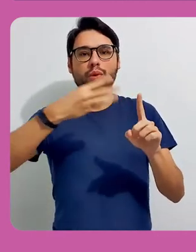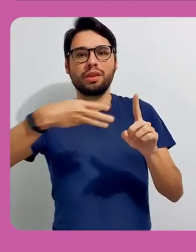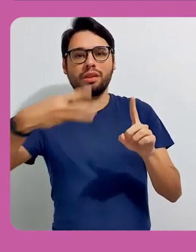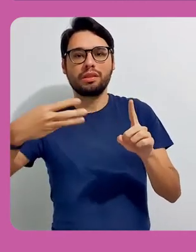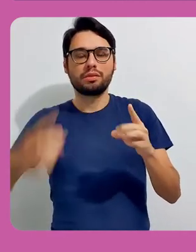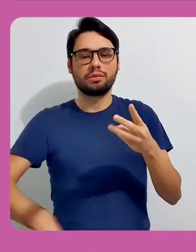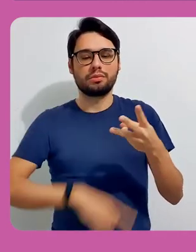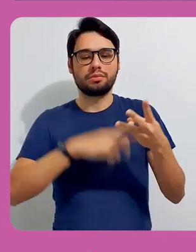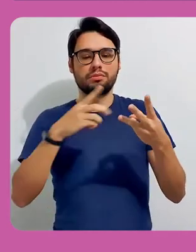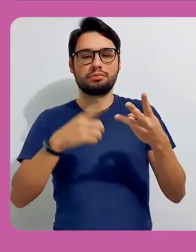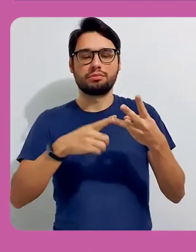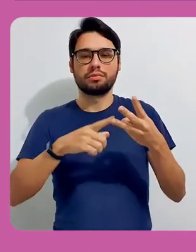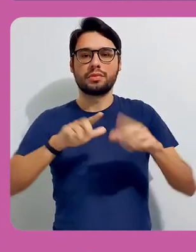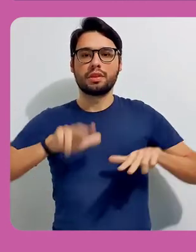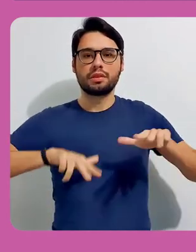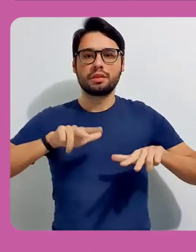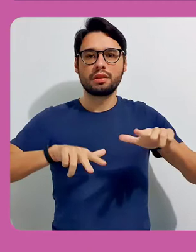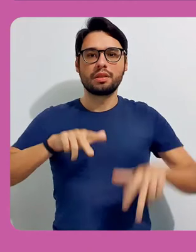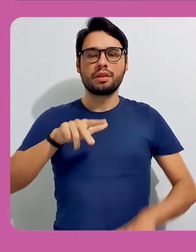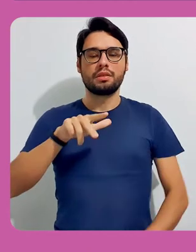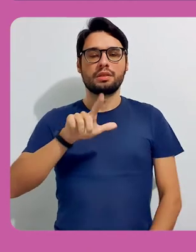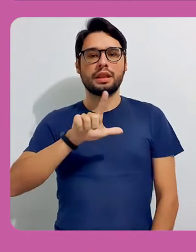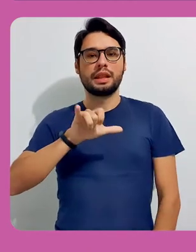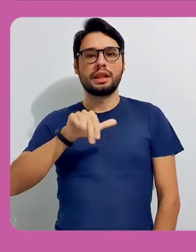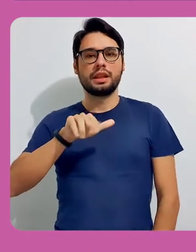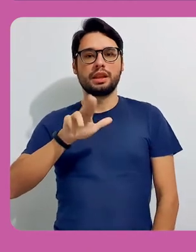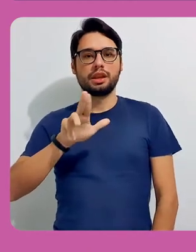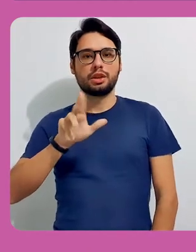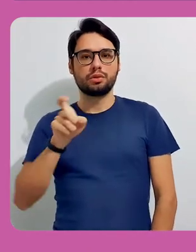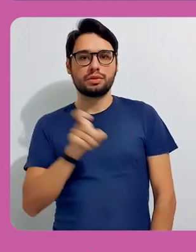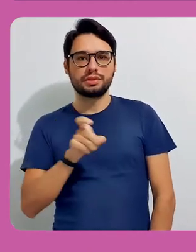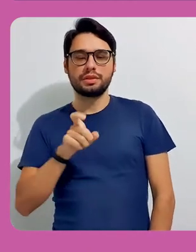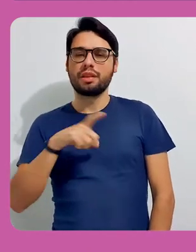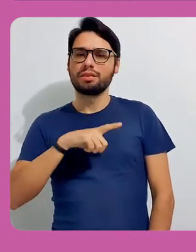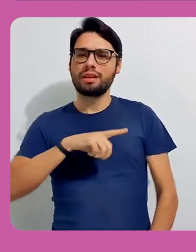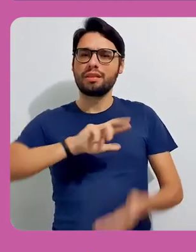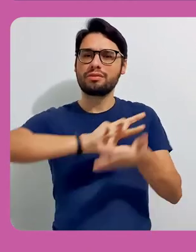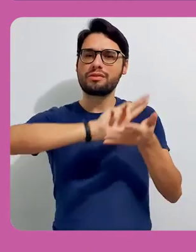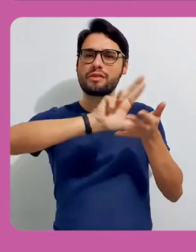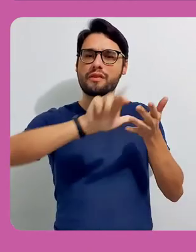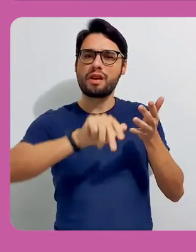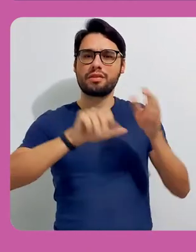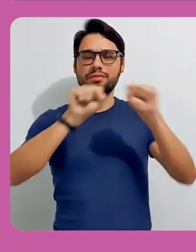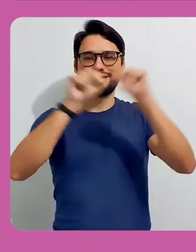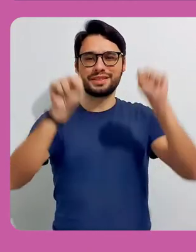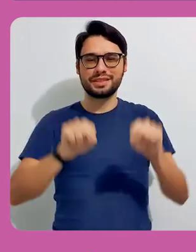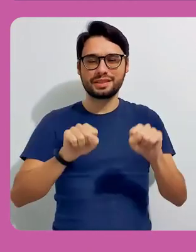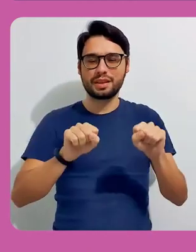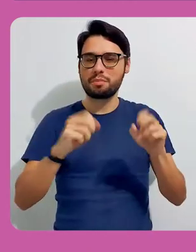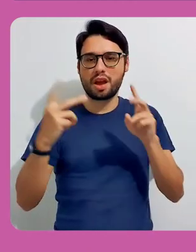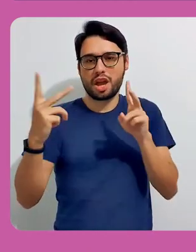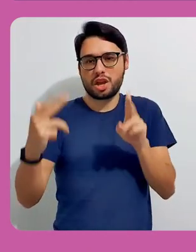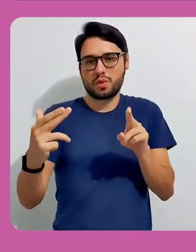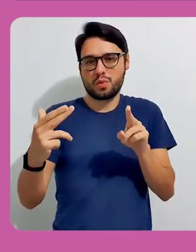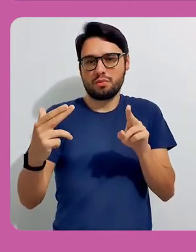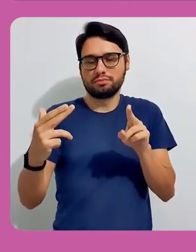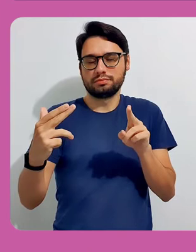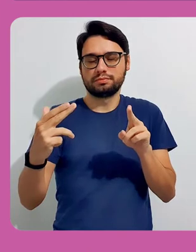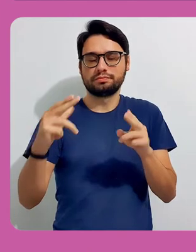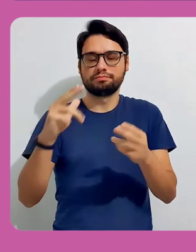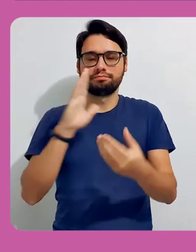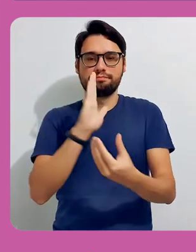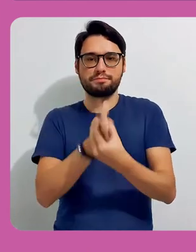mec ou do windows windows explorer ou do linux diversas tipos de